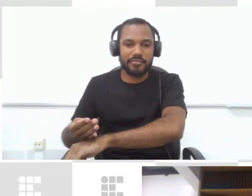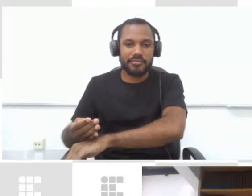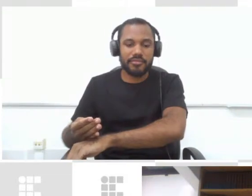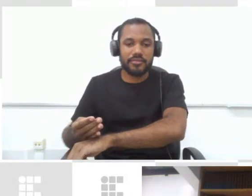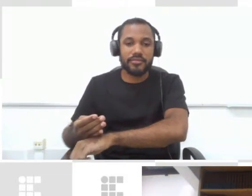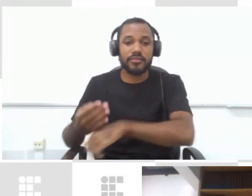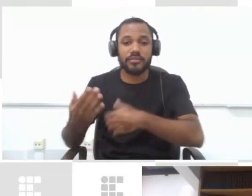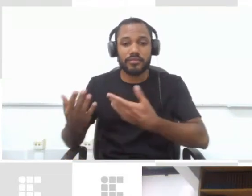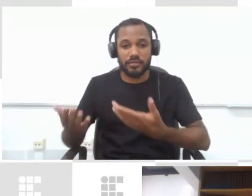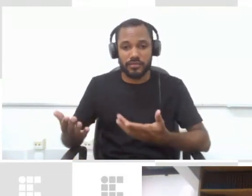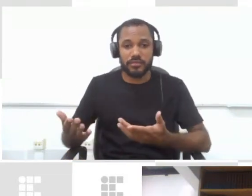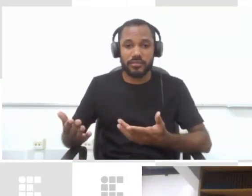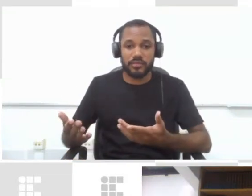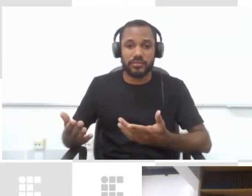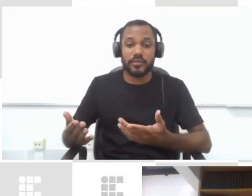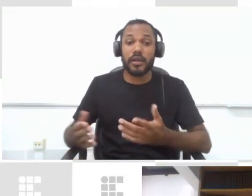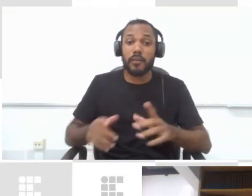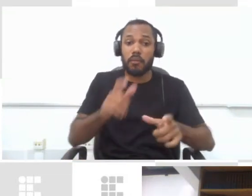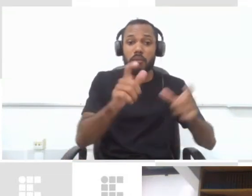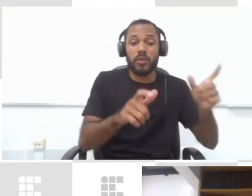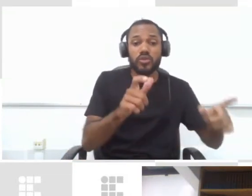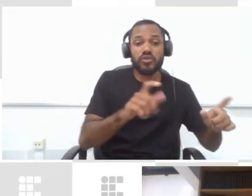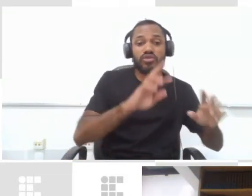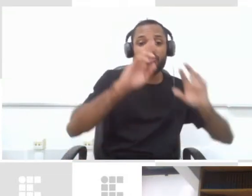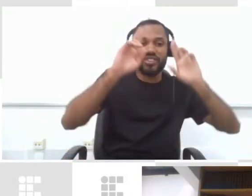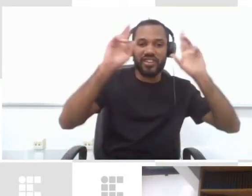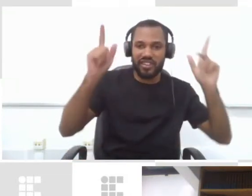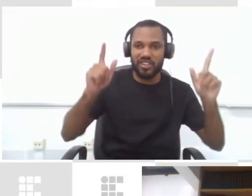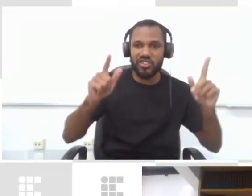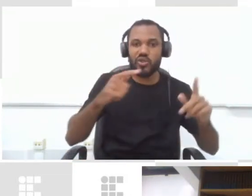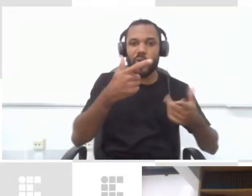impactos que são sentidos diferentemente